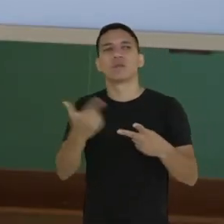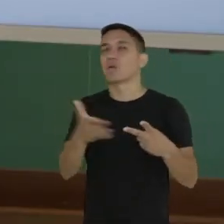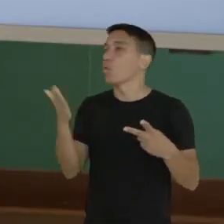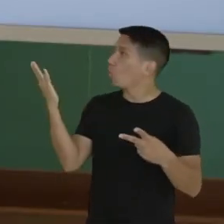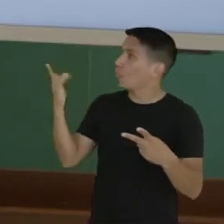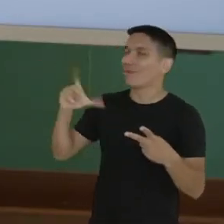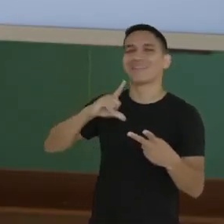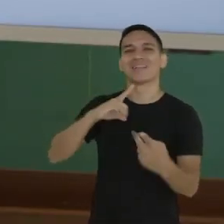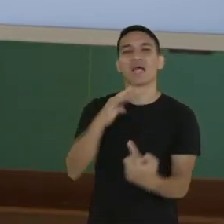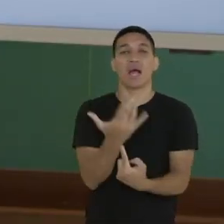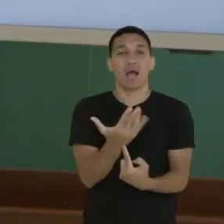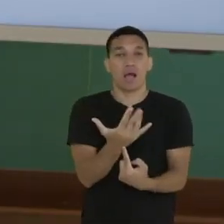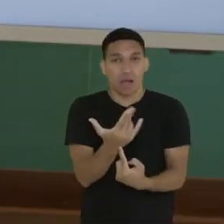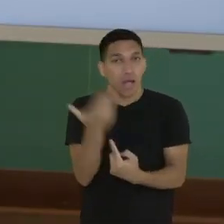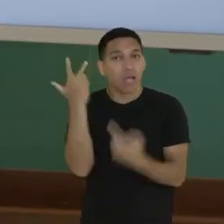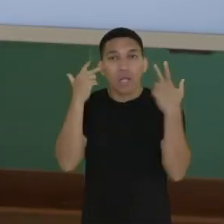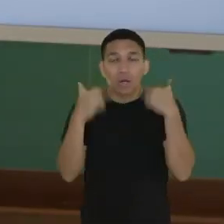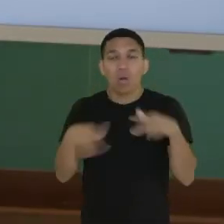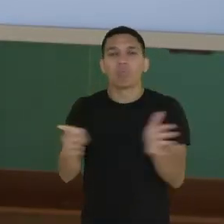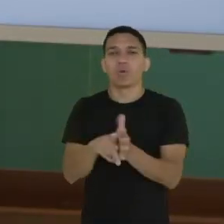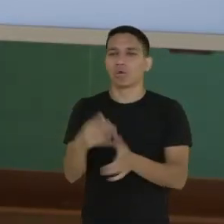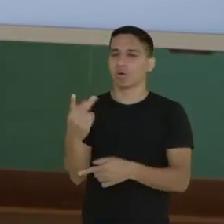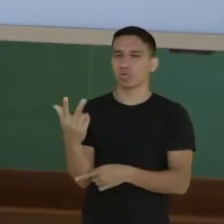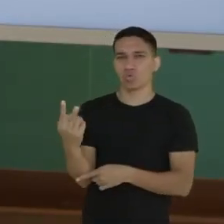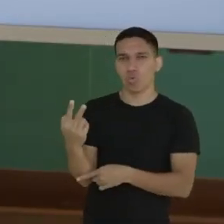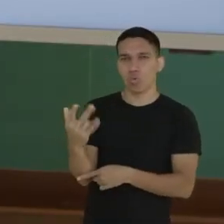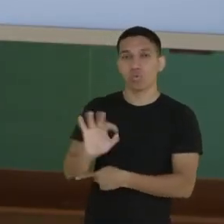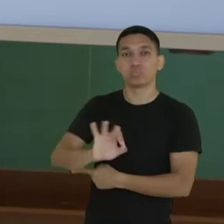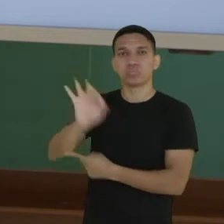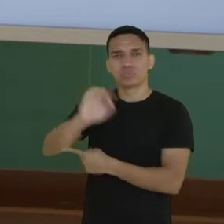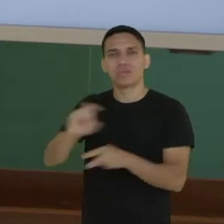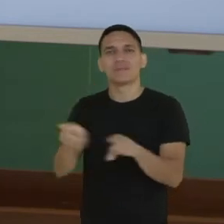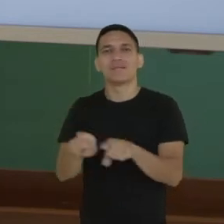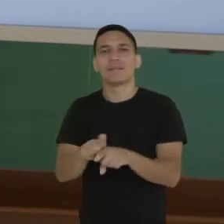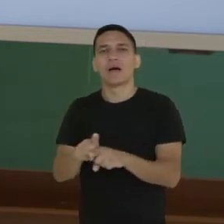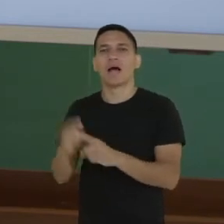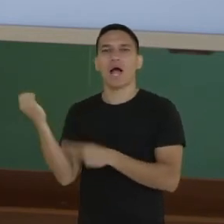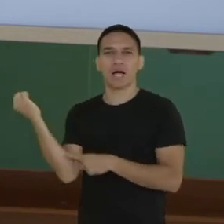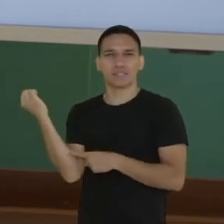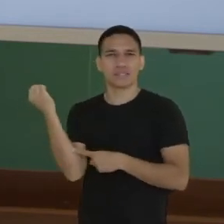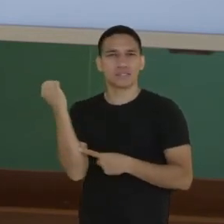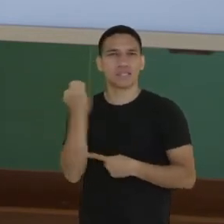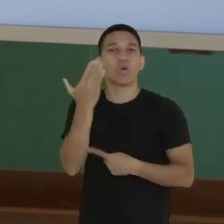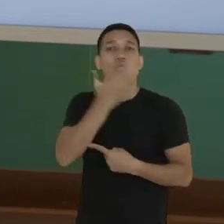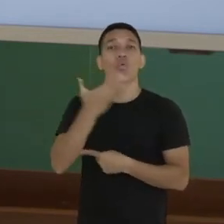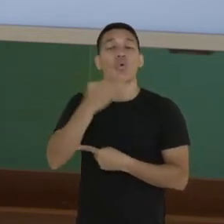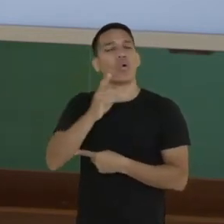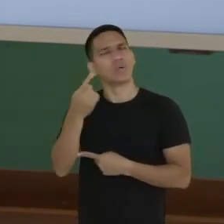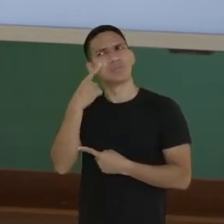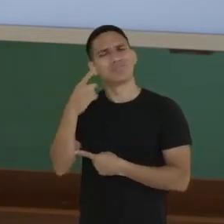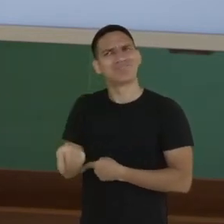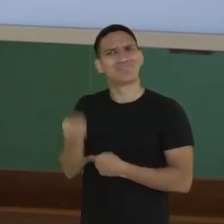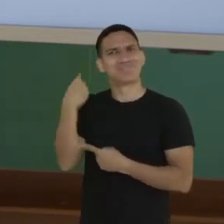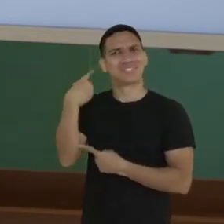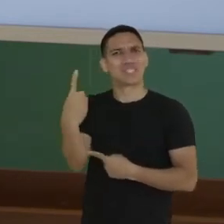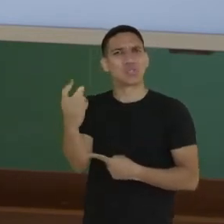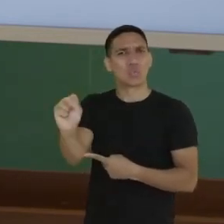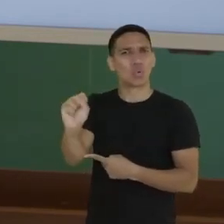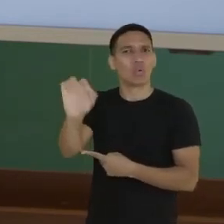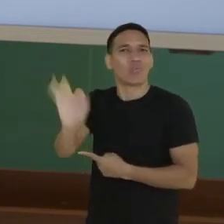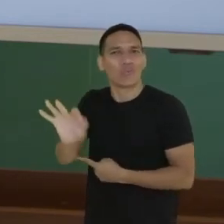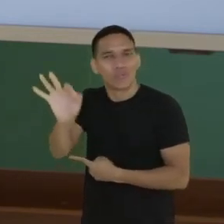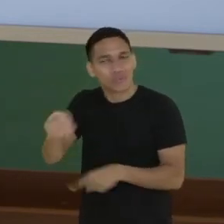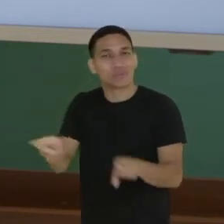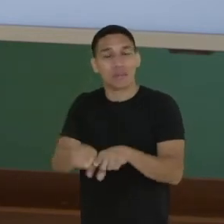gás natural, que está no 12%. Derivados da cana-de-açúcar, veja que doido, 18%, né? Principalmente